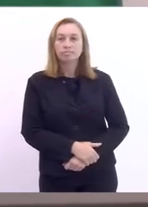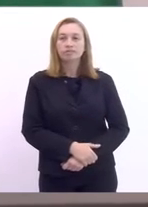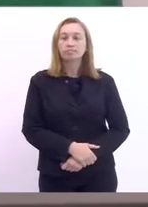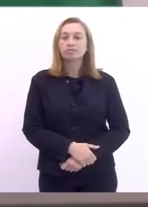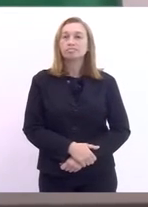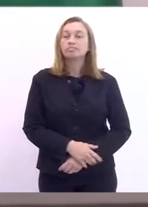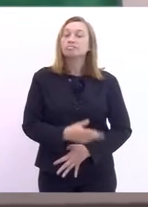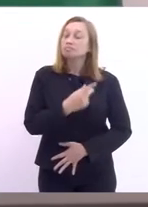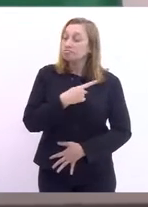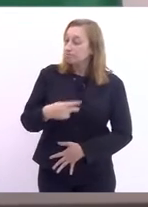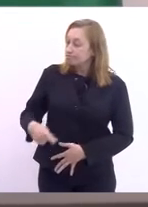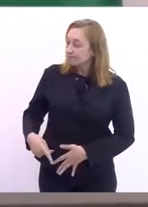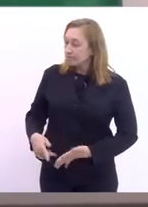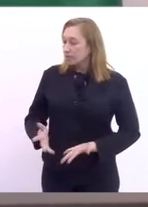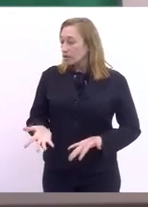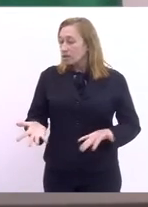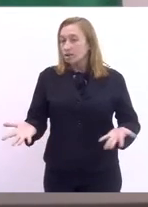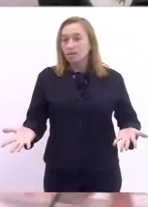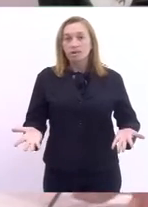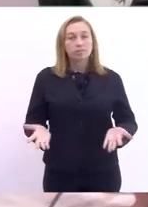Olha, presidente,